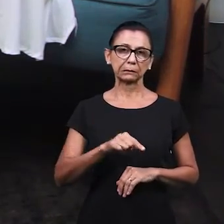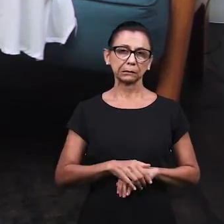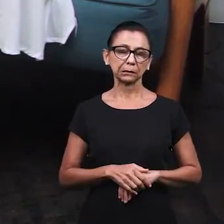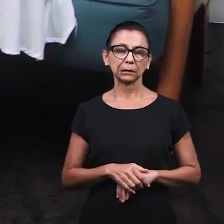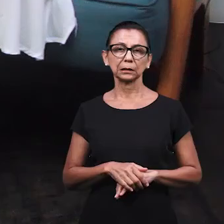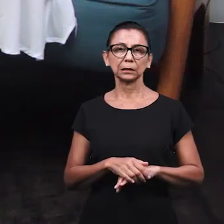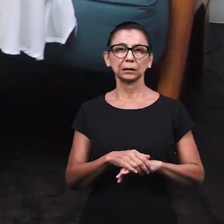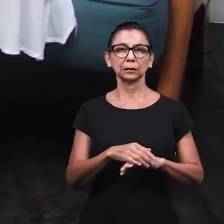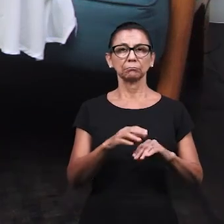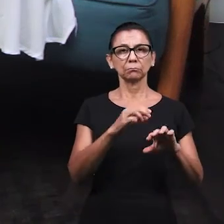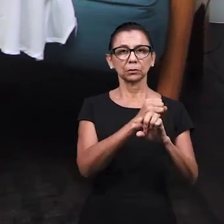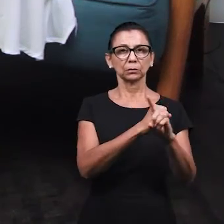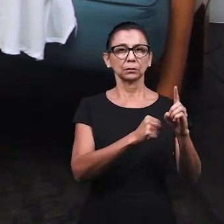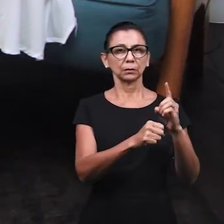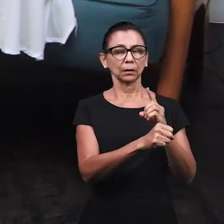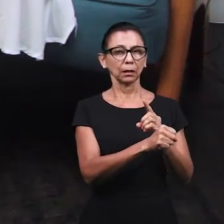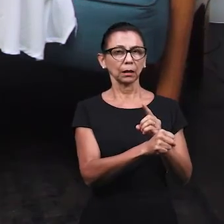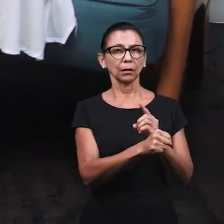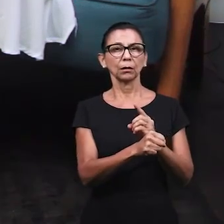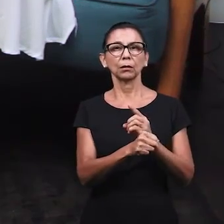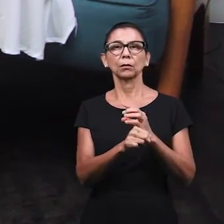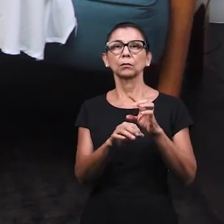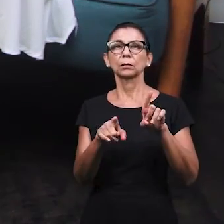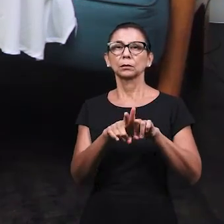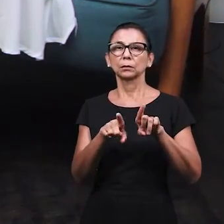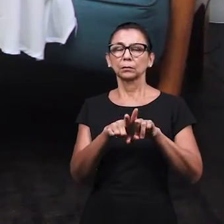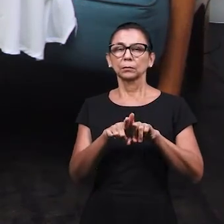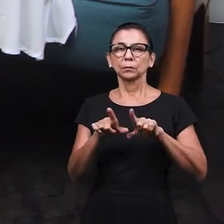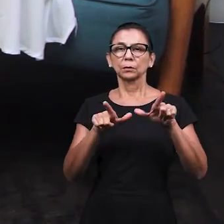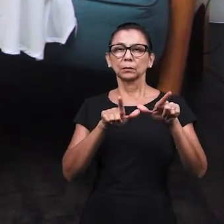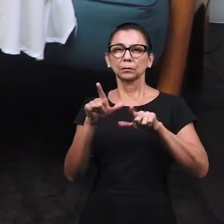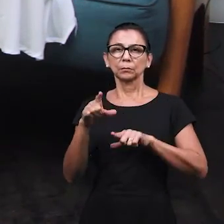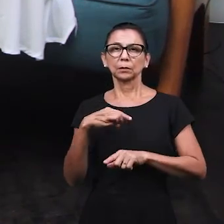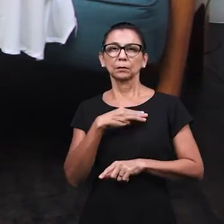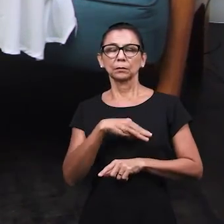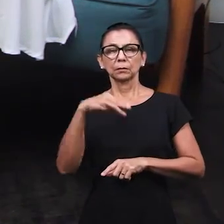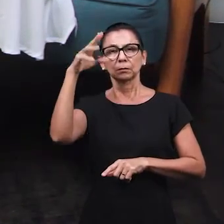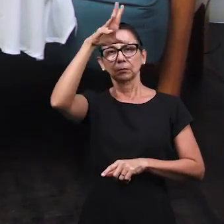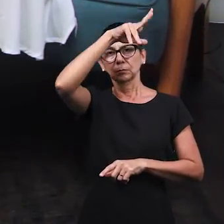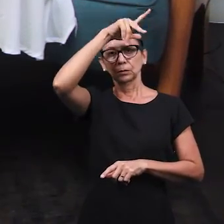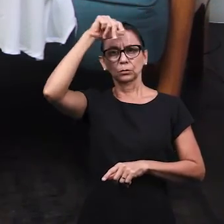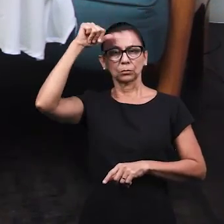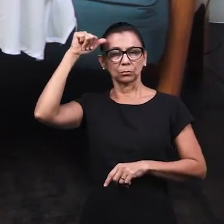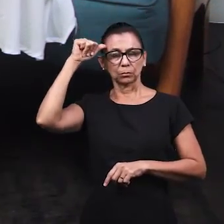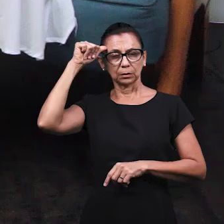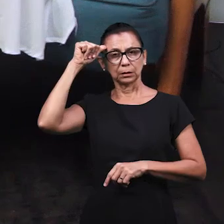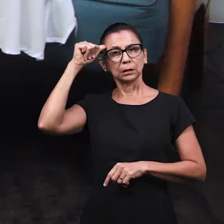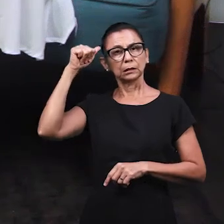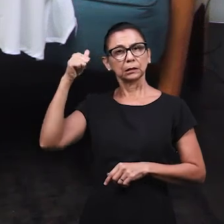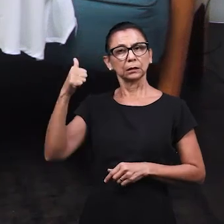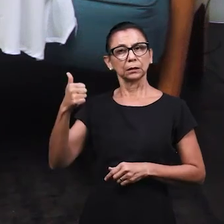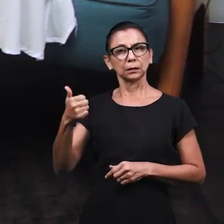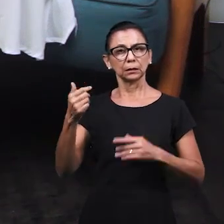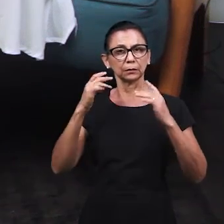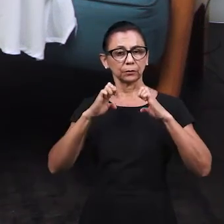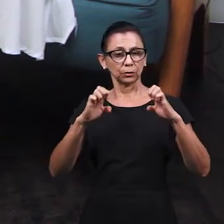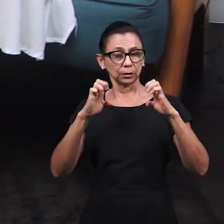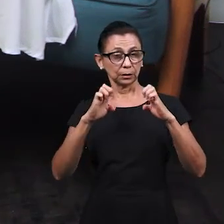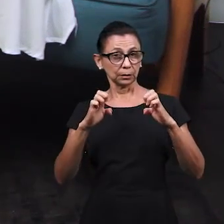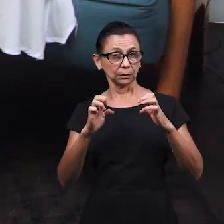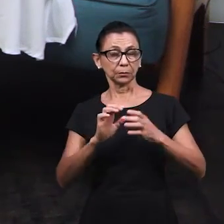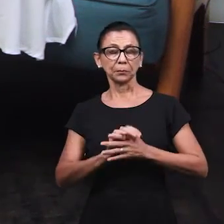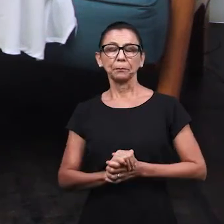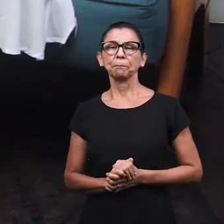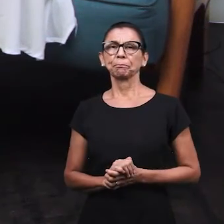social como evangelístico da Missão Amazônia. E há uma coisa nesse trabalho, na missão, que